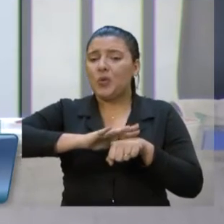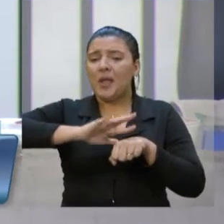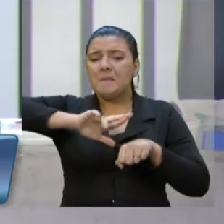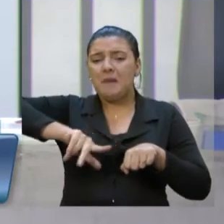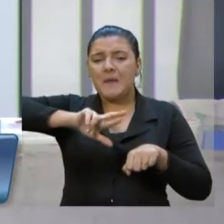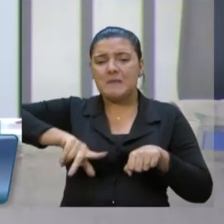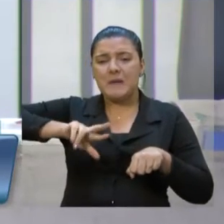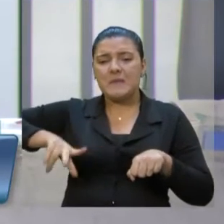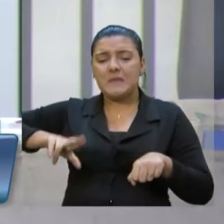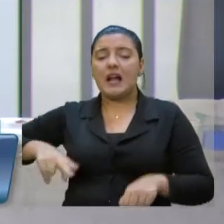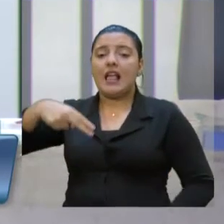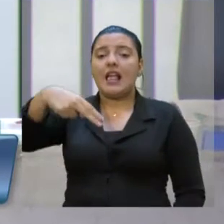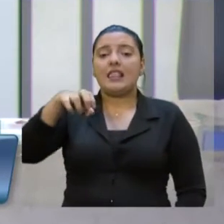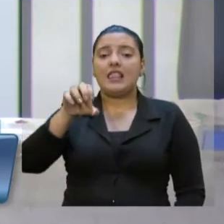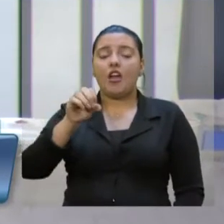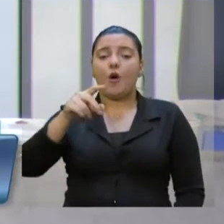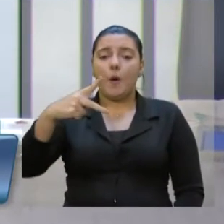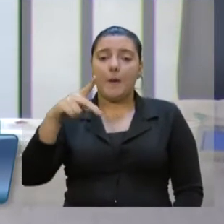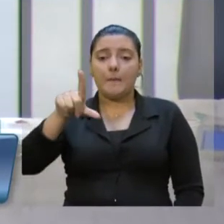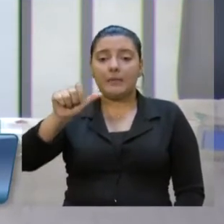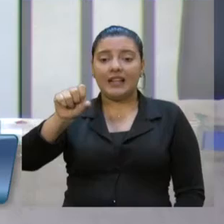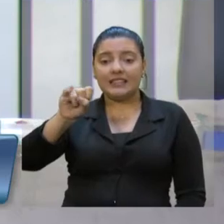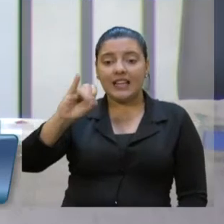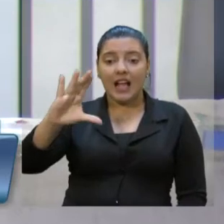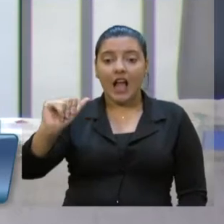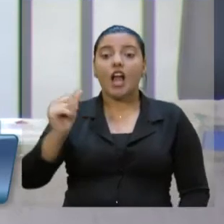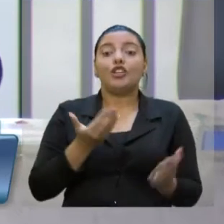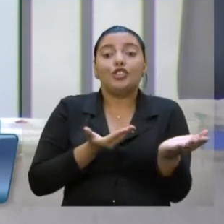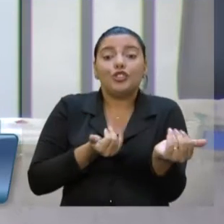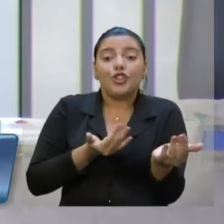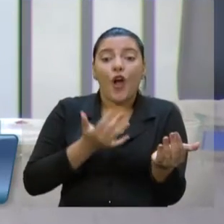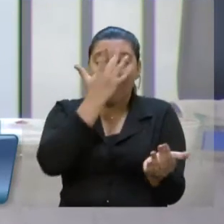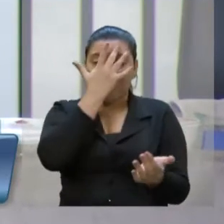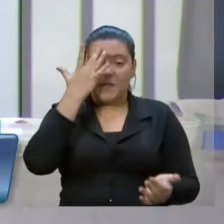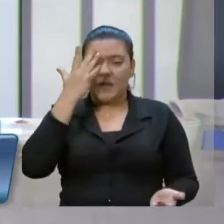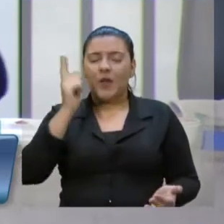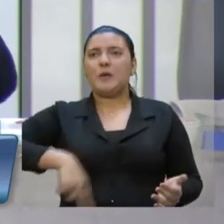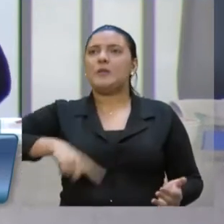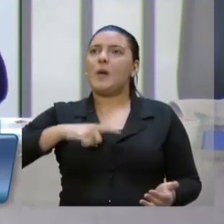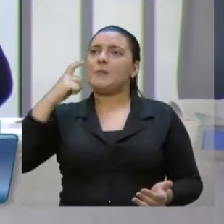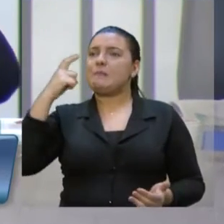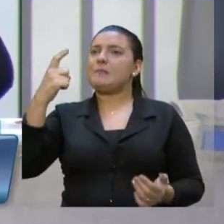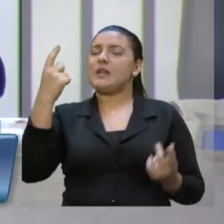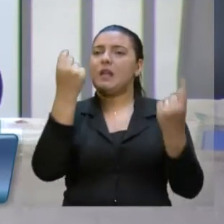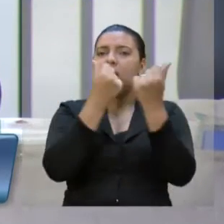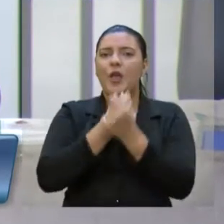tantas doenças neoplásicas em pessoas jovens, né? Então a gente às vezes se ilude. Eu estou comendo